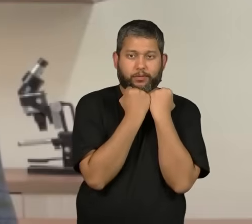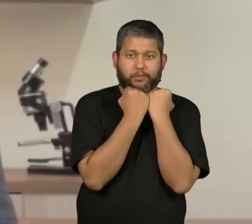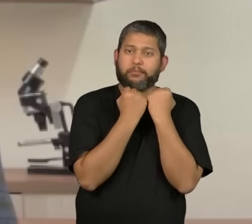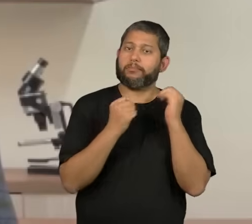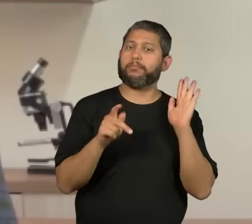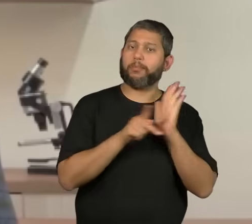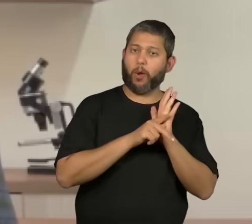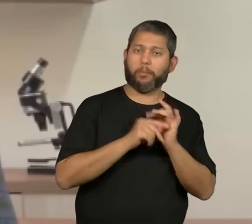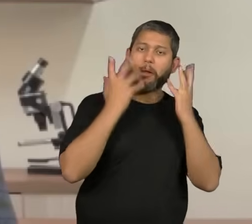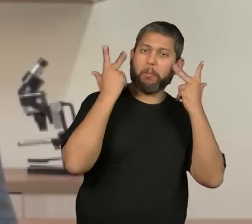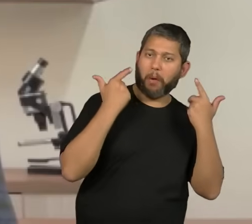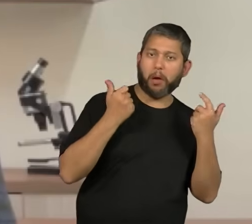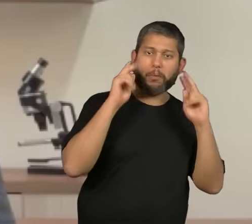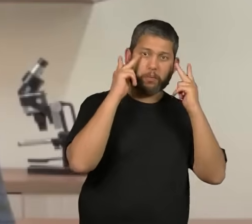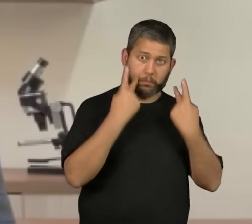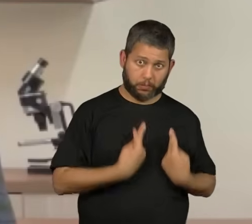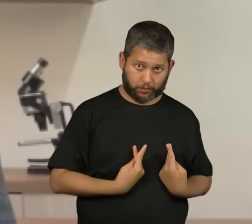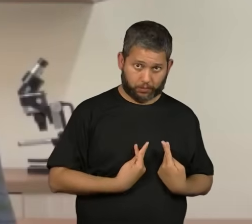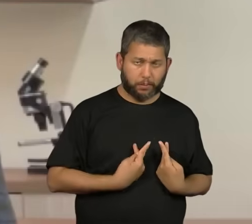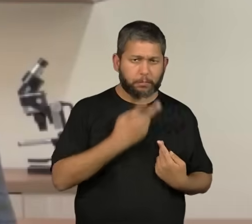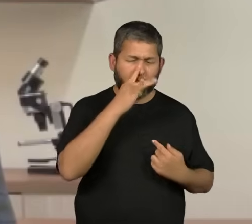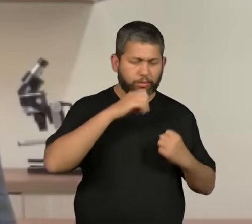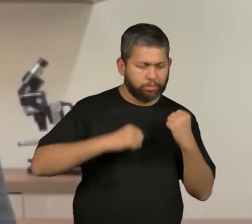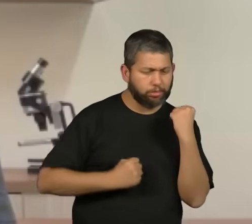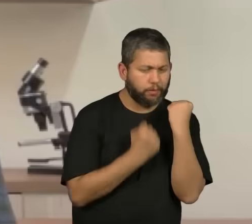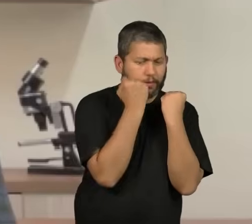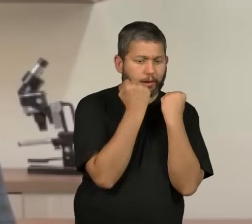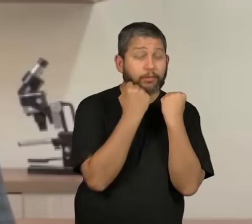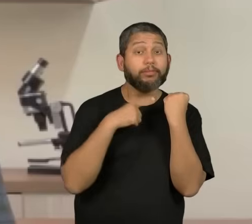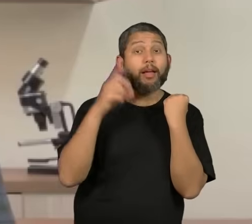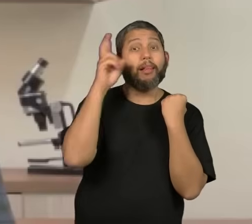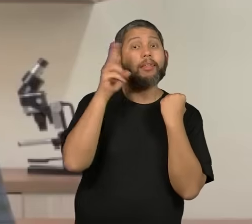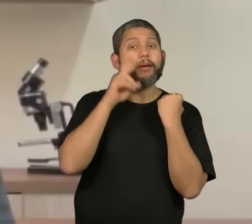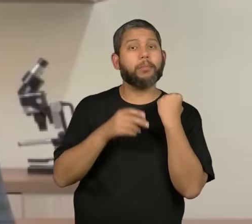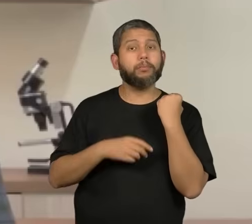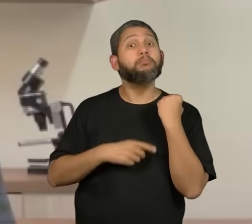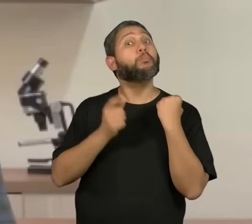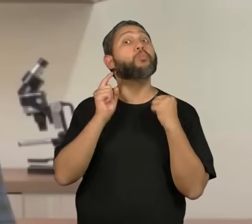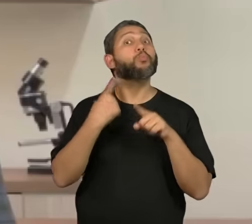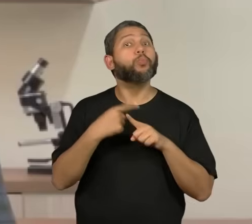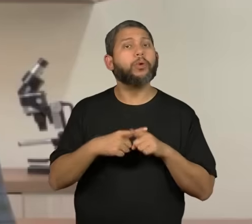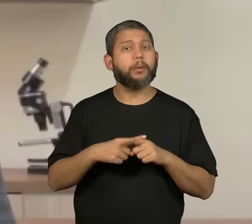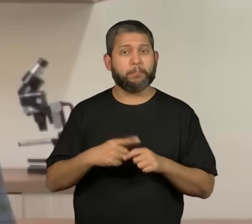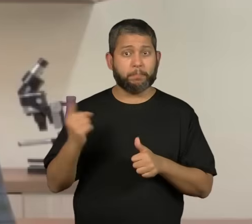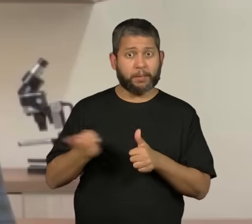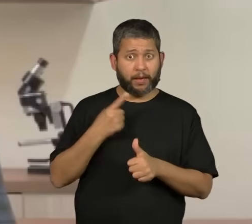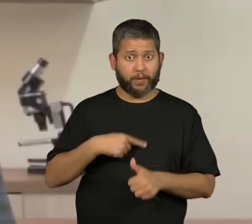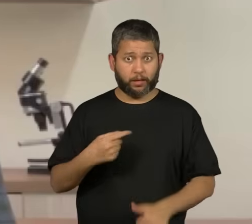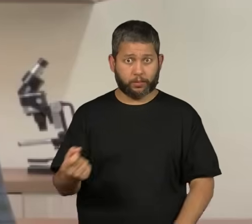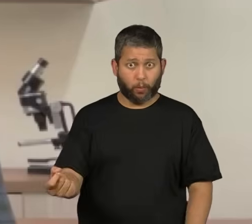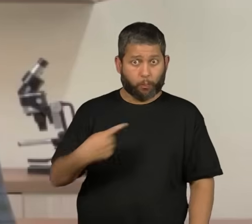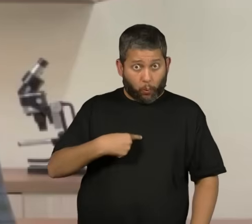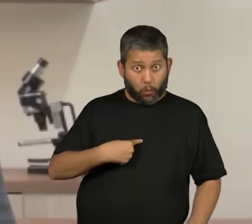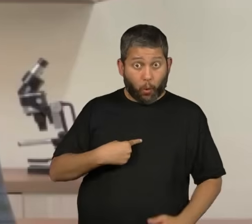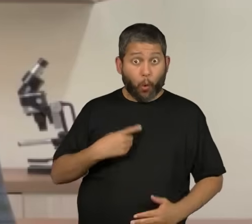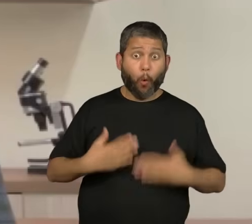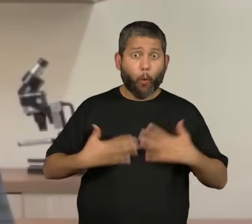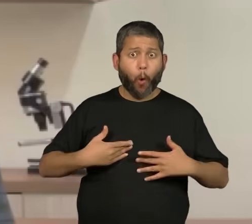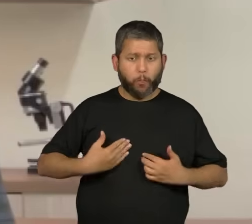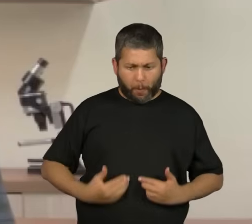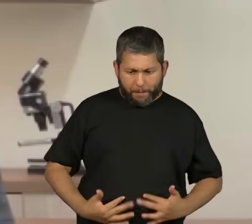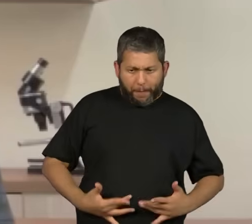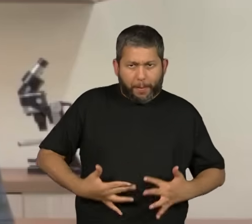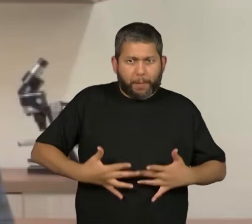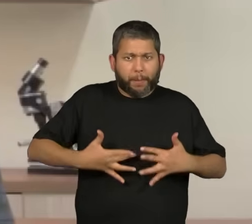Como é que o sistema de defesa do nosso corpo consegue reconhecer substâncias ou